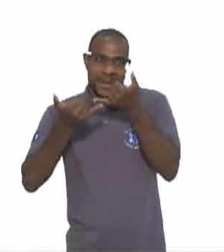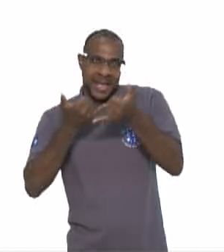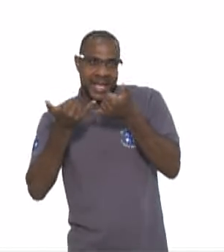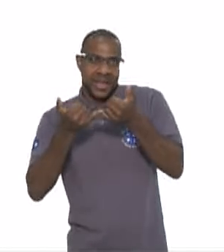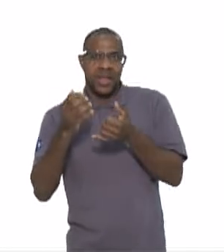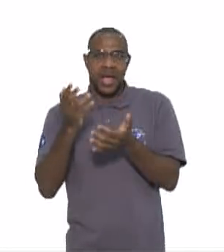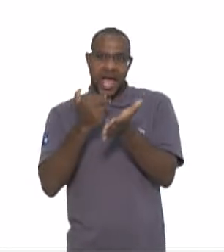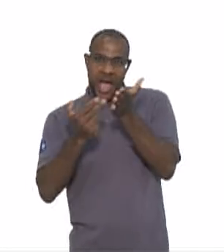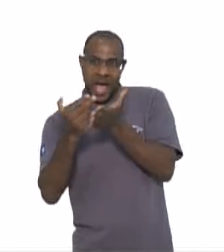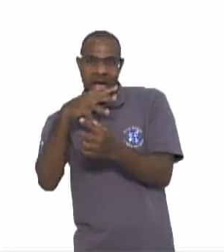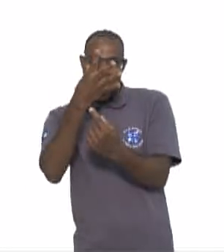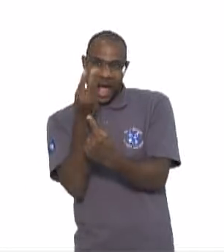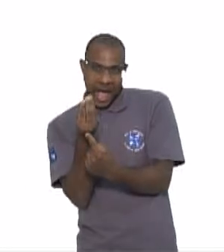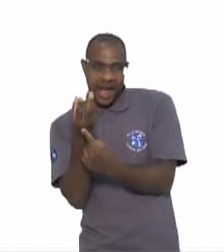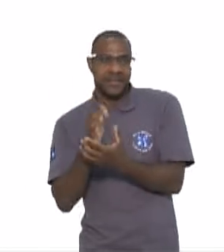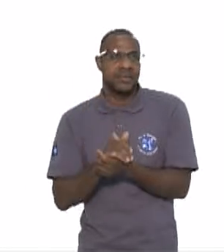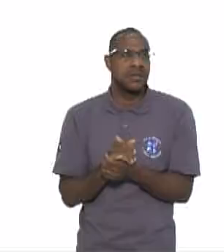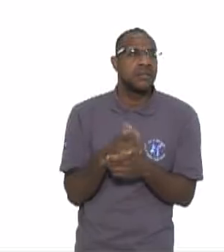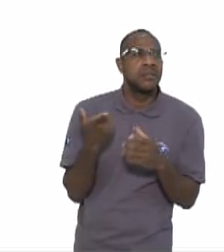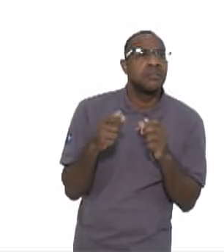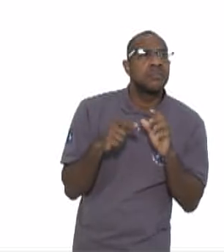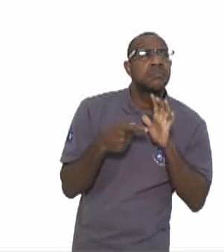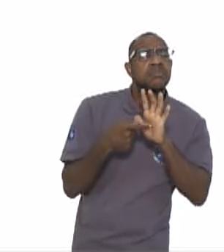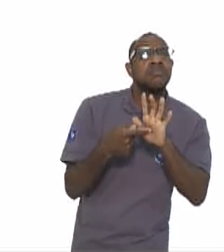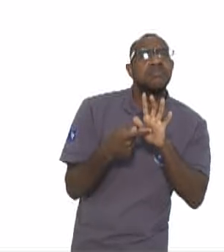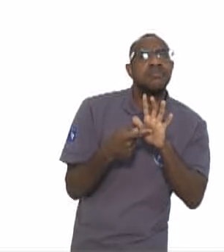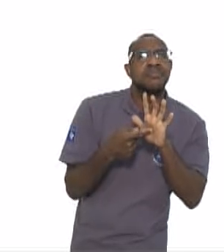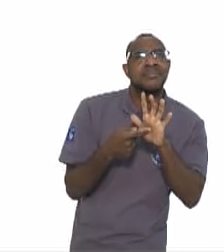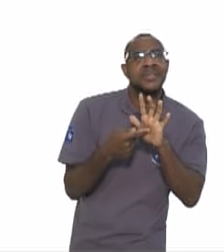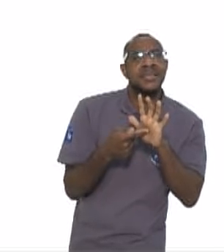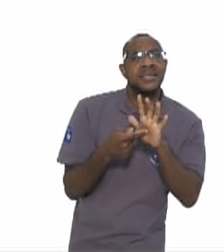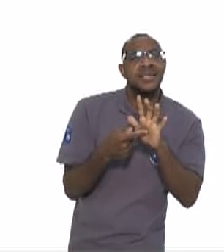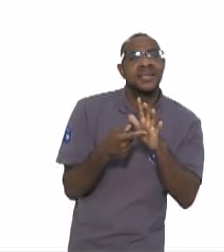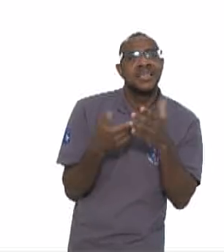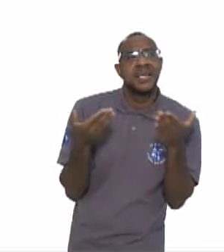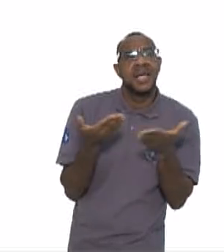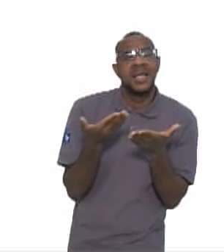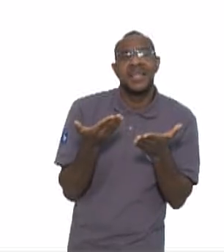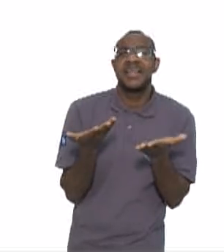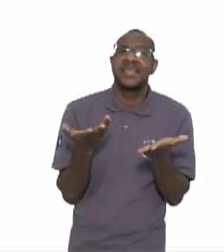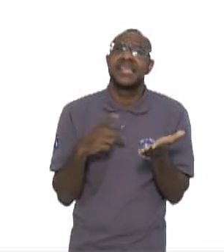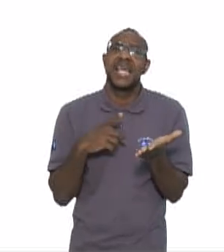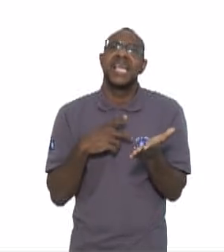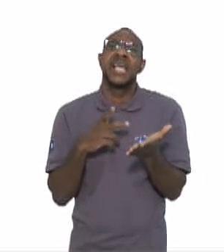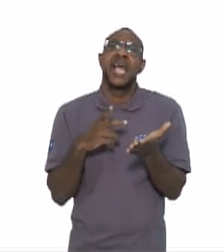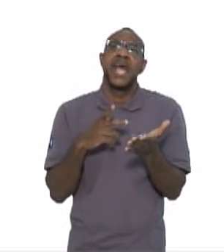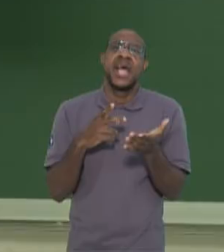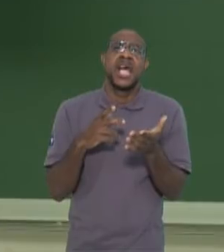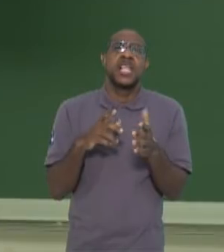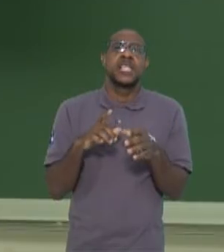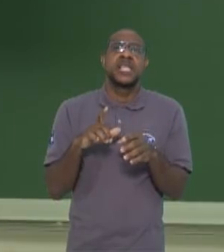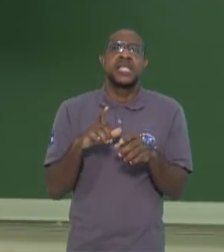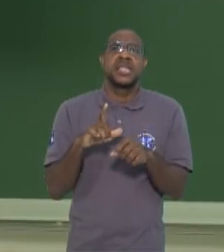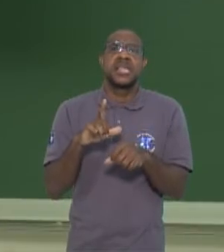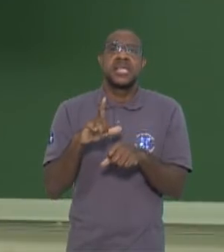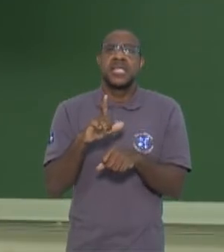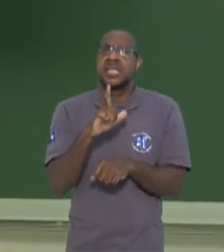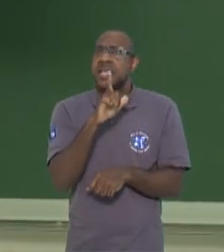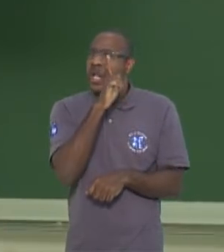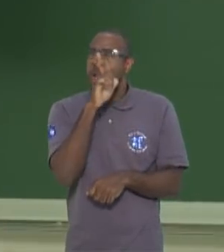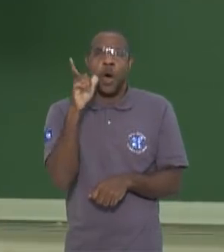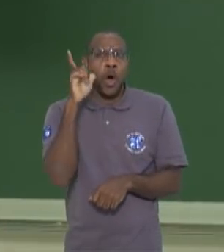Então, a Toy Art é essas produções vendidas até em loja de brinquedos ou de arte relacionadas a